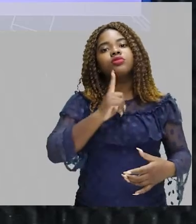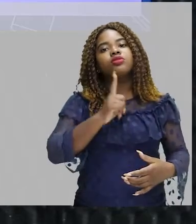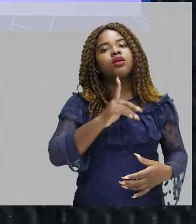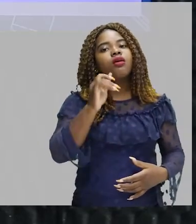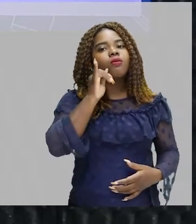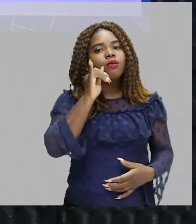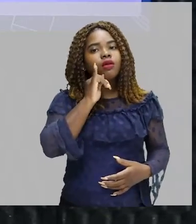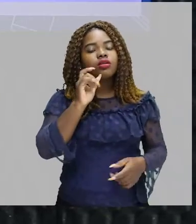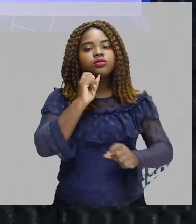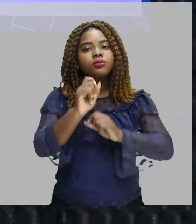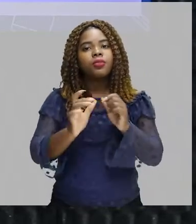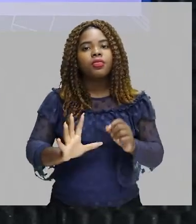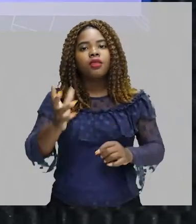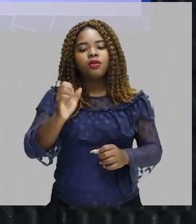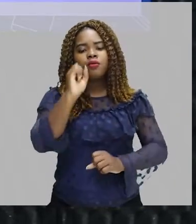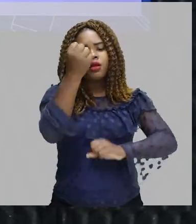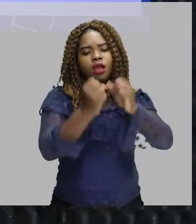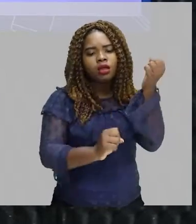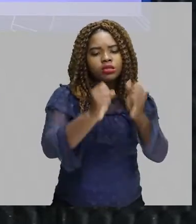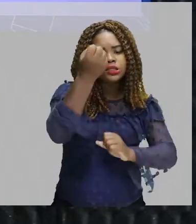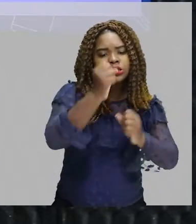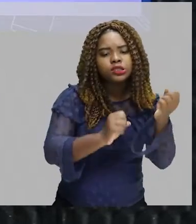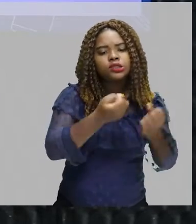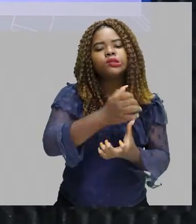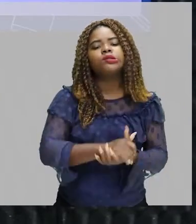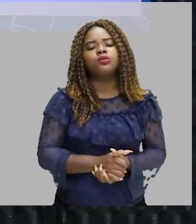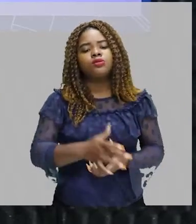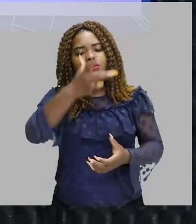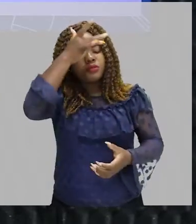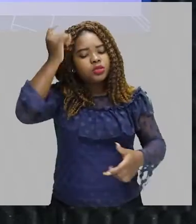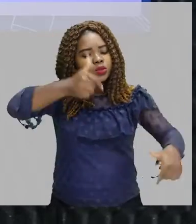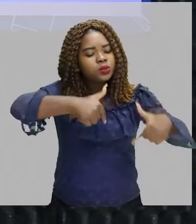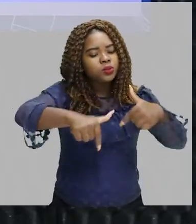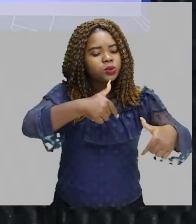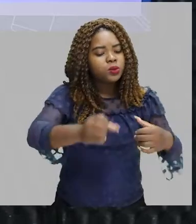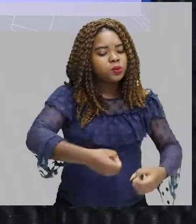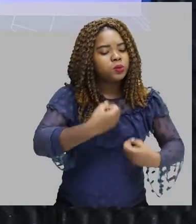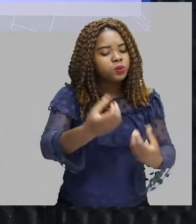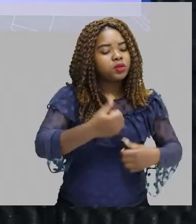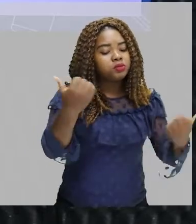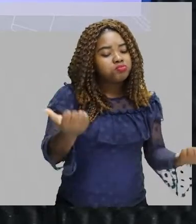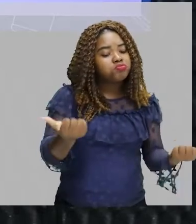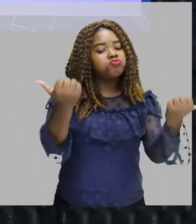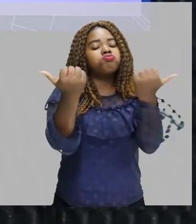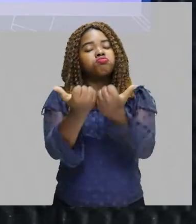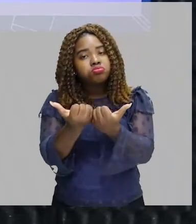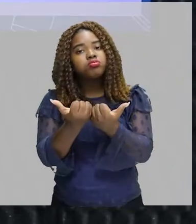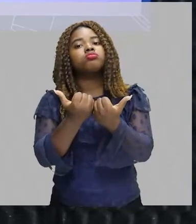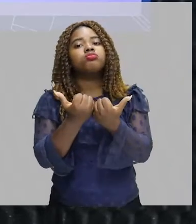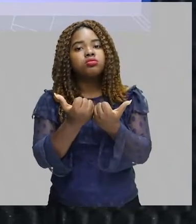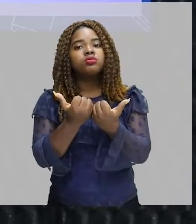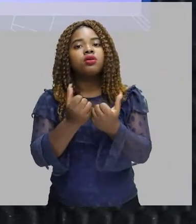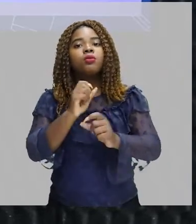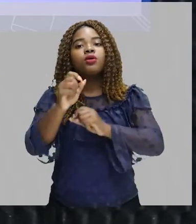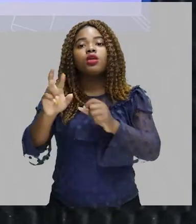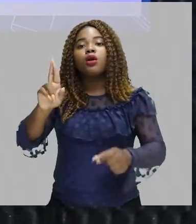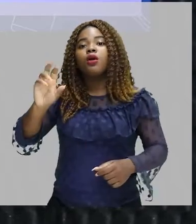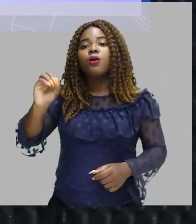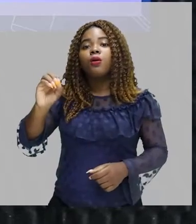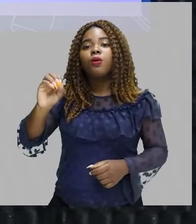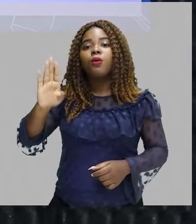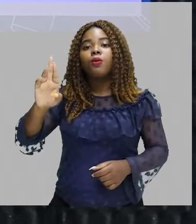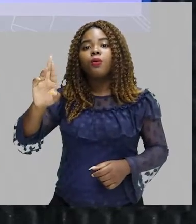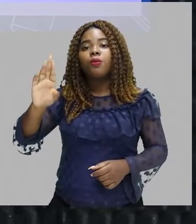exemplo, aí, né, uma indústria, por exemplo, trabalhadores numa linha de produção e eles são substituídos, né, por um robô.